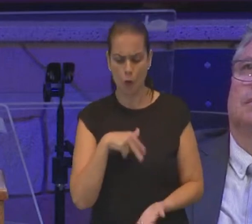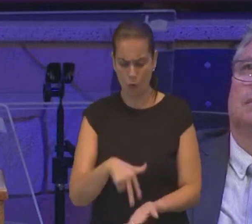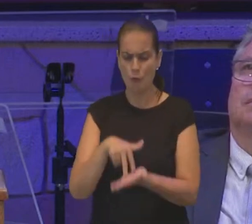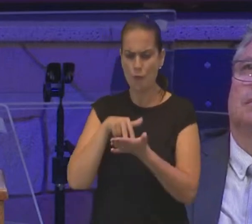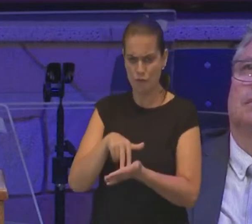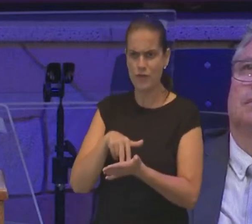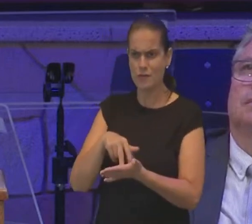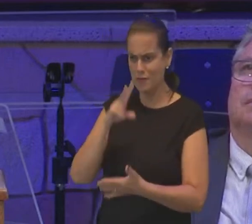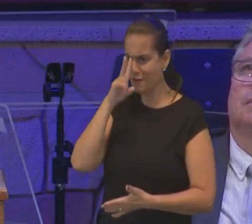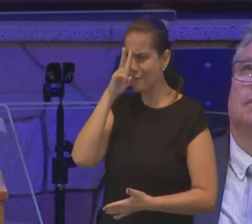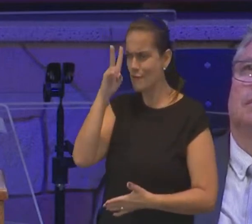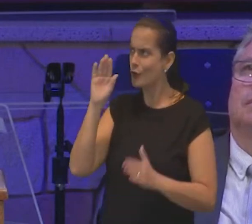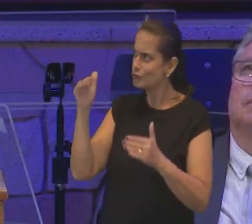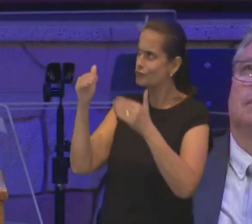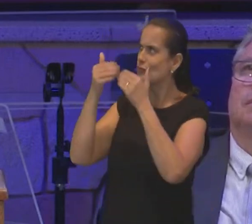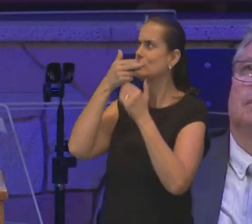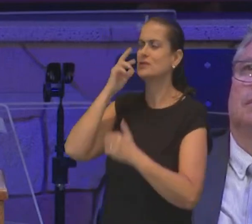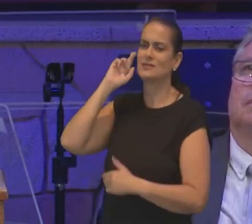Senhor Jesus.